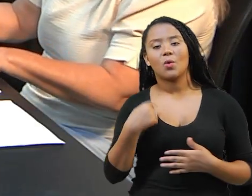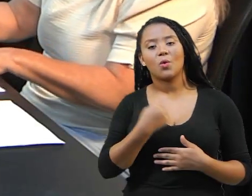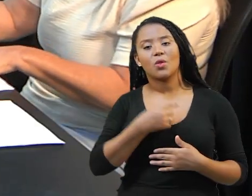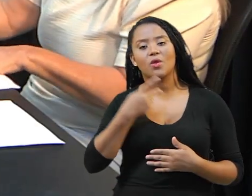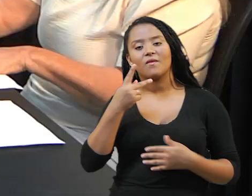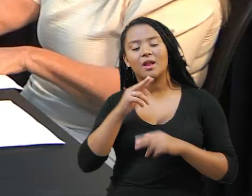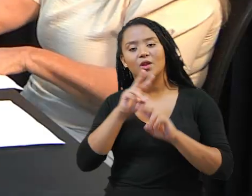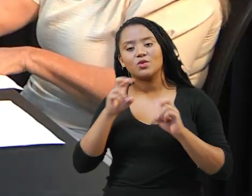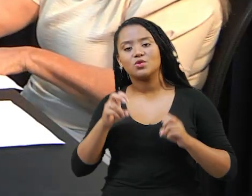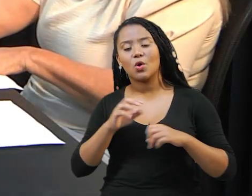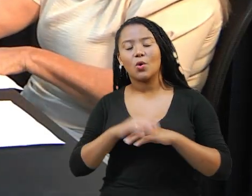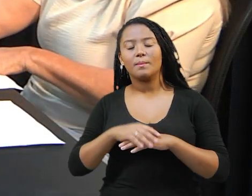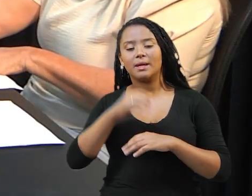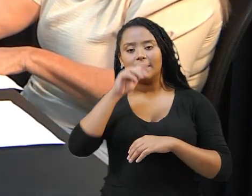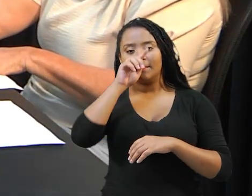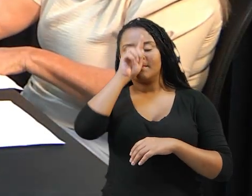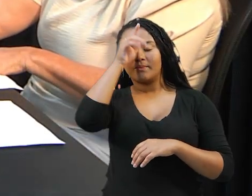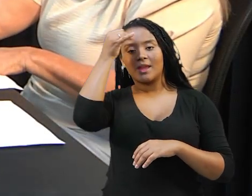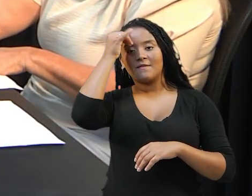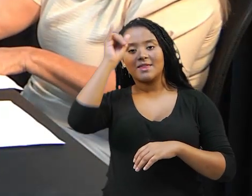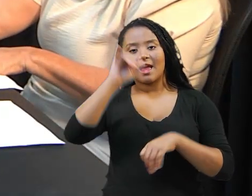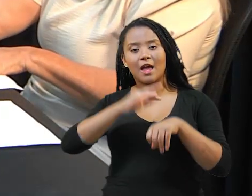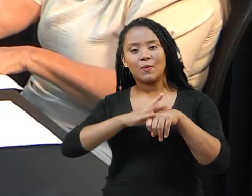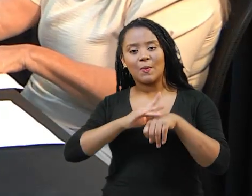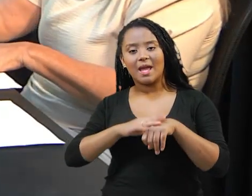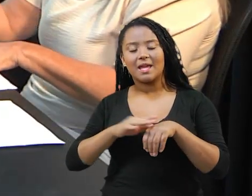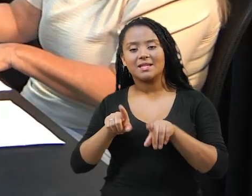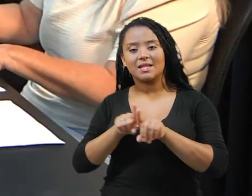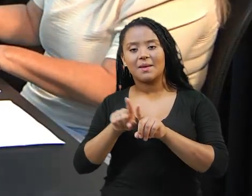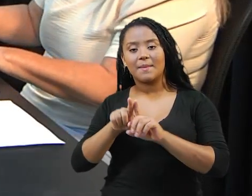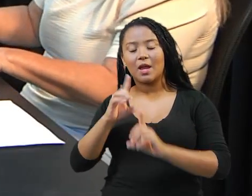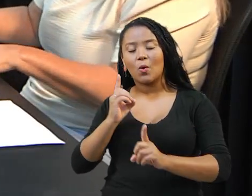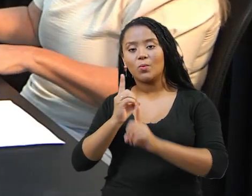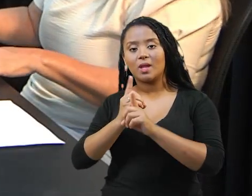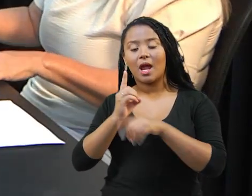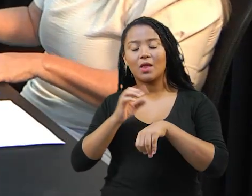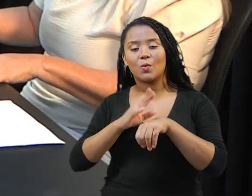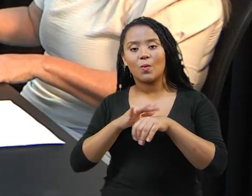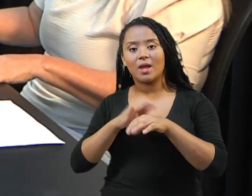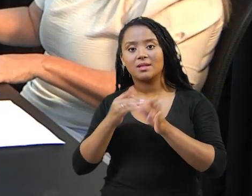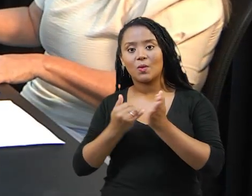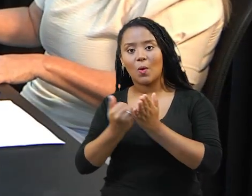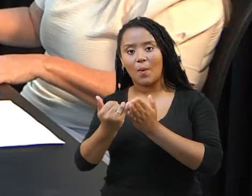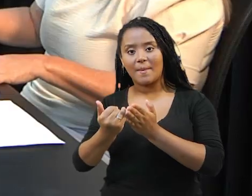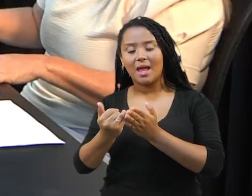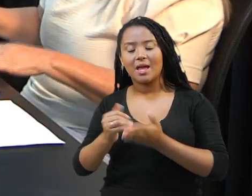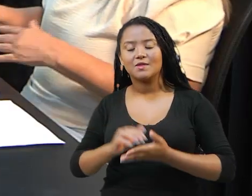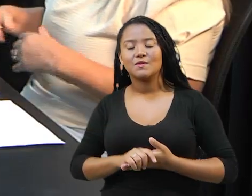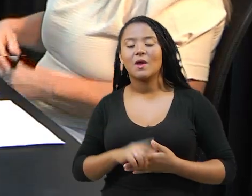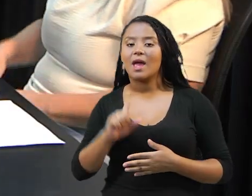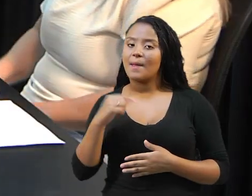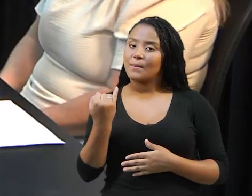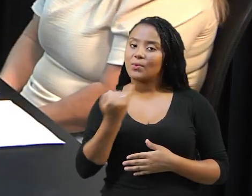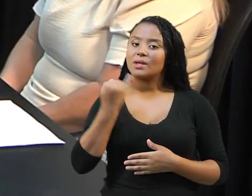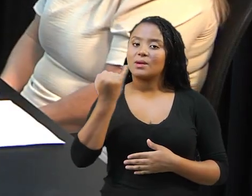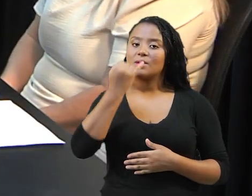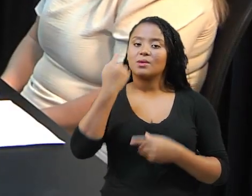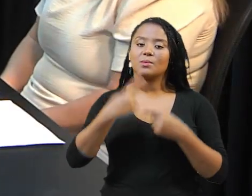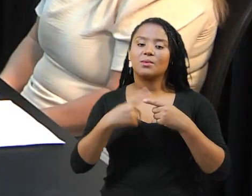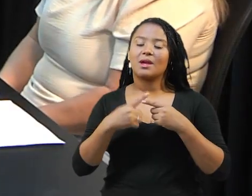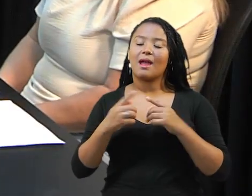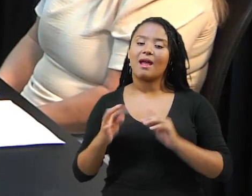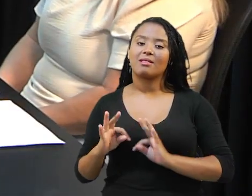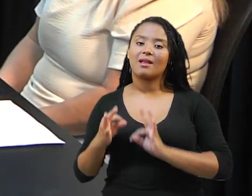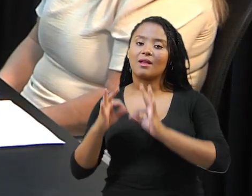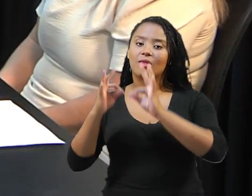prevenção e diagnóstico precoce, isso é muito importante. Diagnosticar uma doença no início é muito importante, que a gente vê que